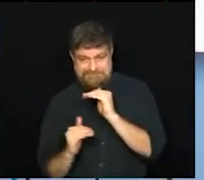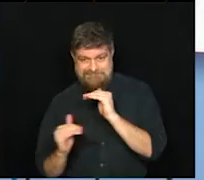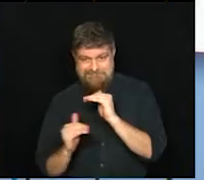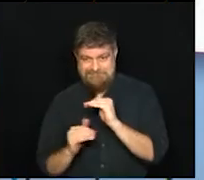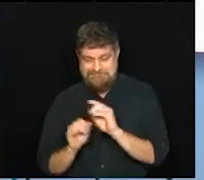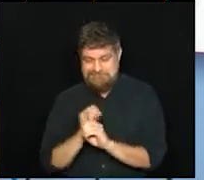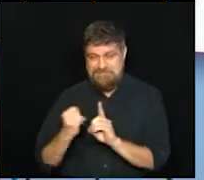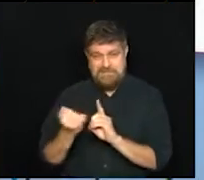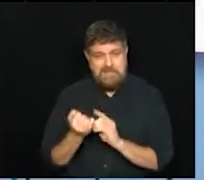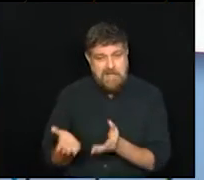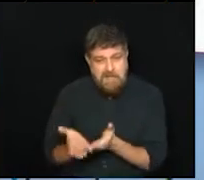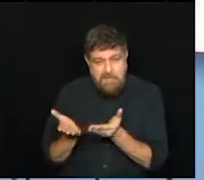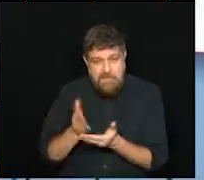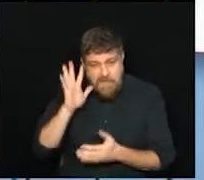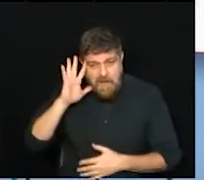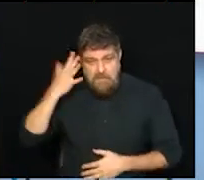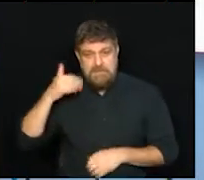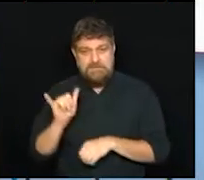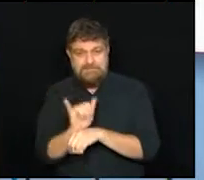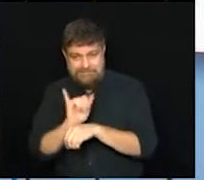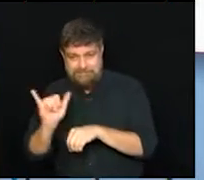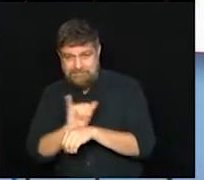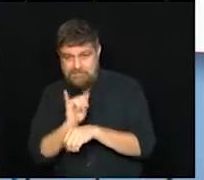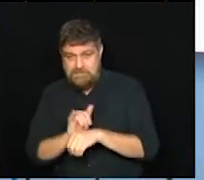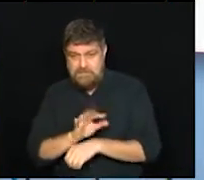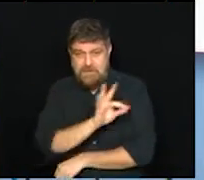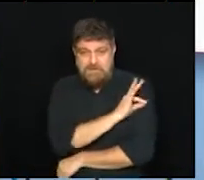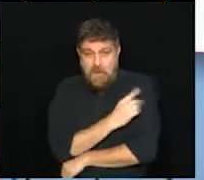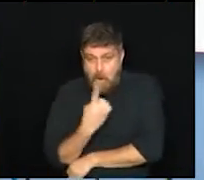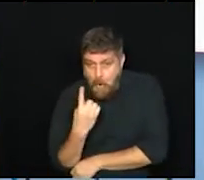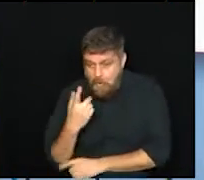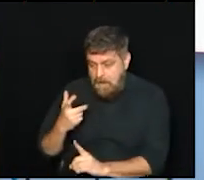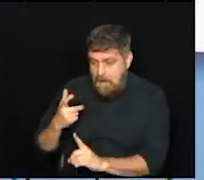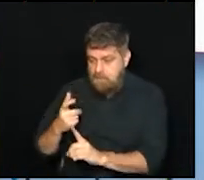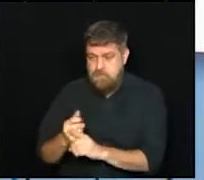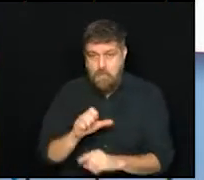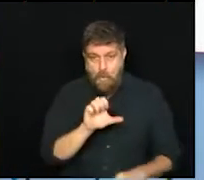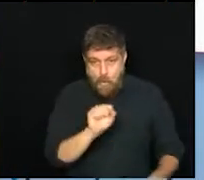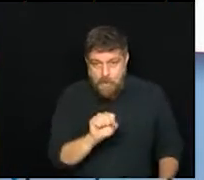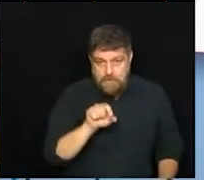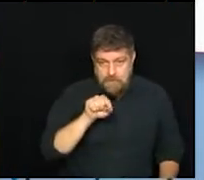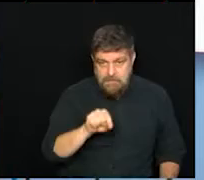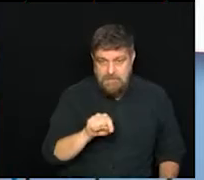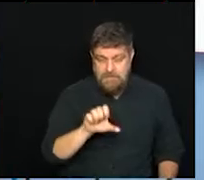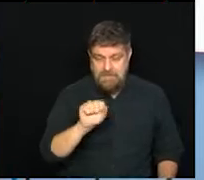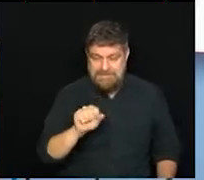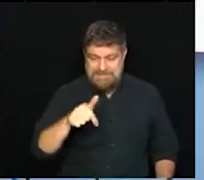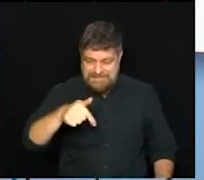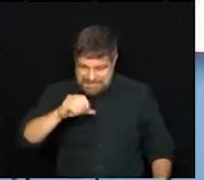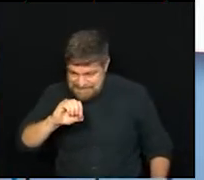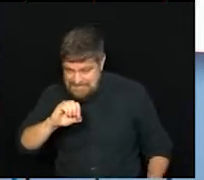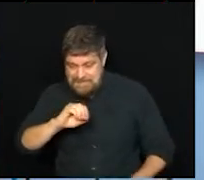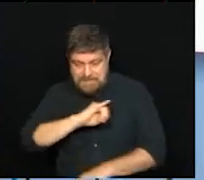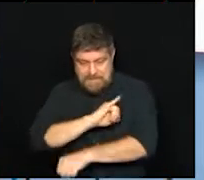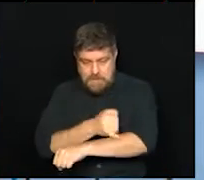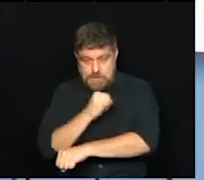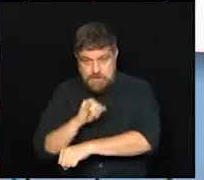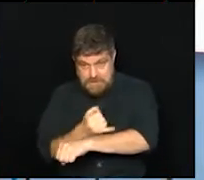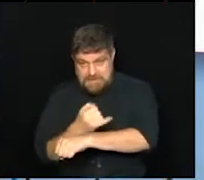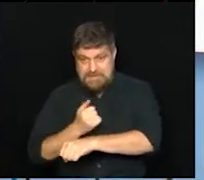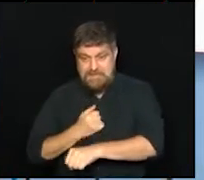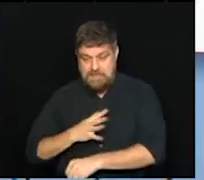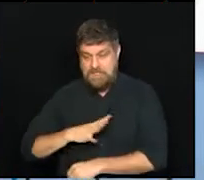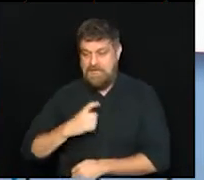vulnerabilidade social. Foi uma decisão estratégica da Prefeitura. Das 8.870 doses que a cidade recebeu da